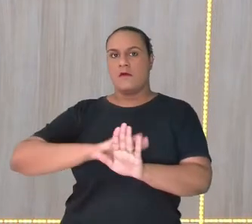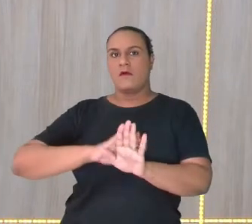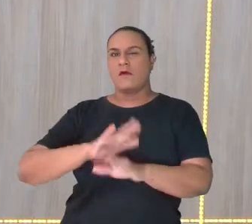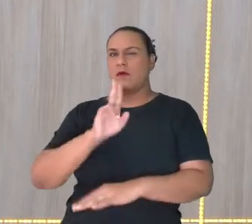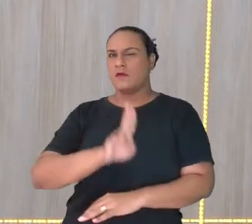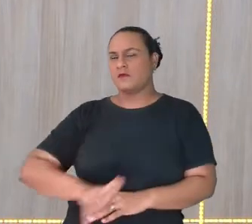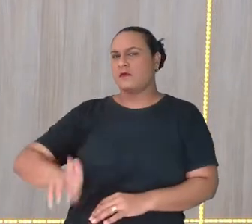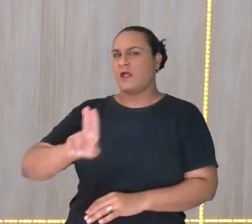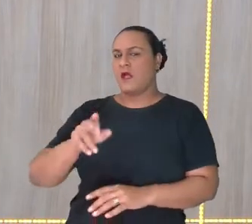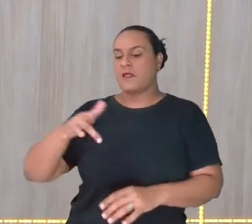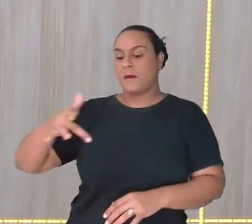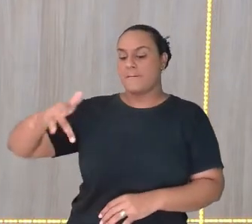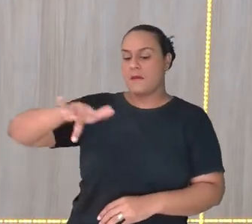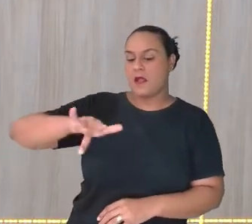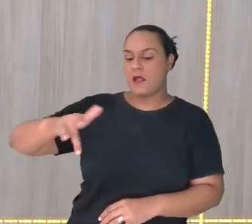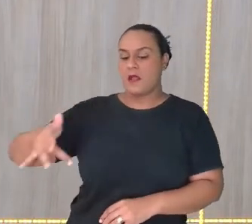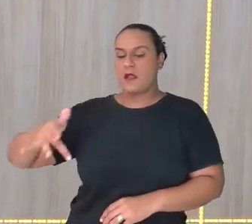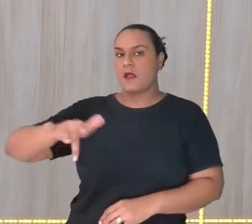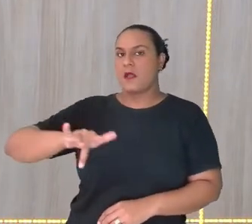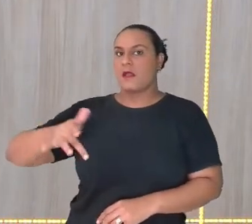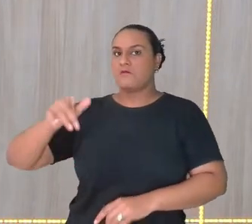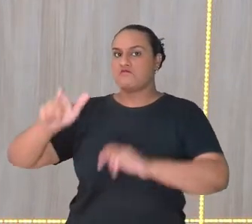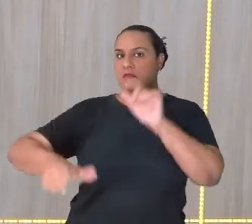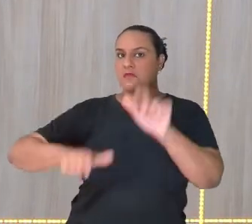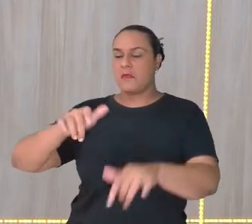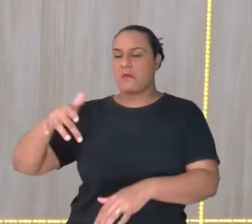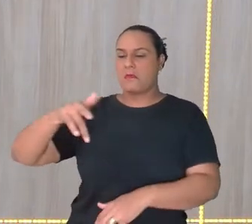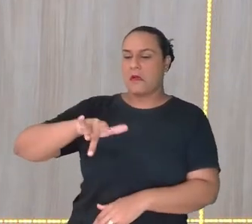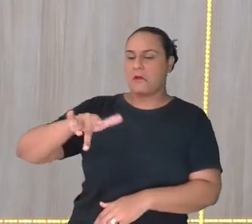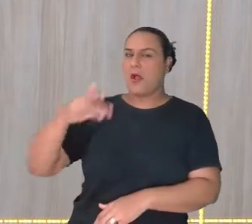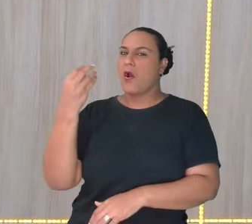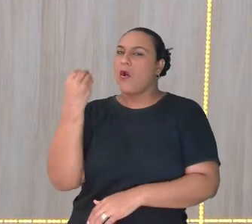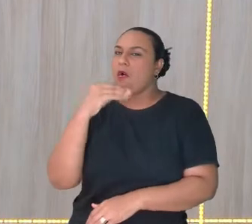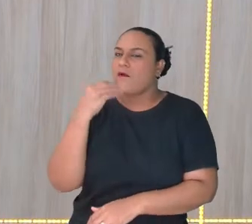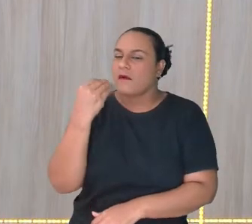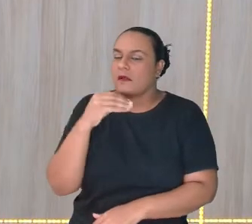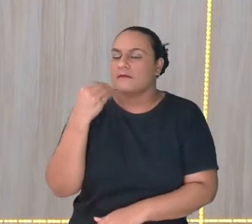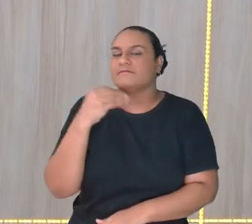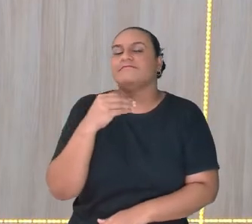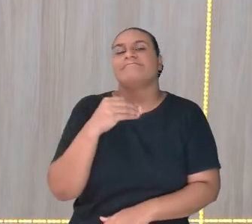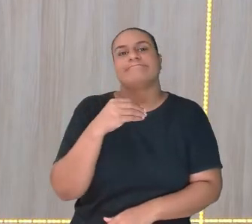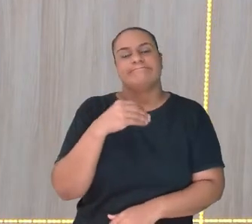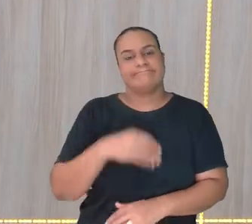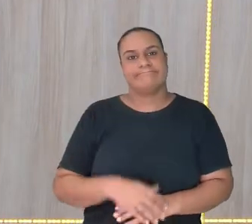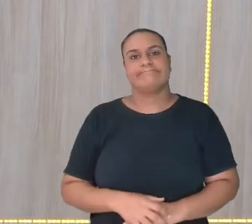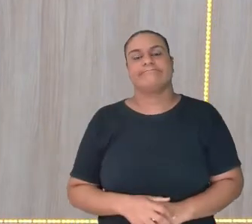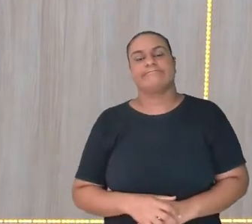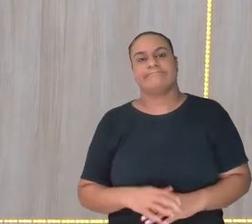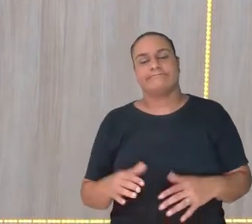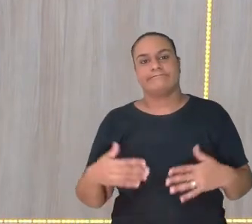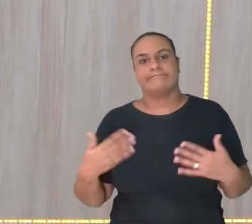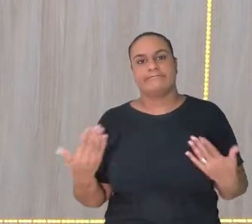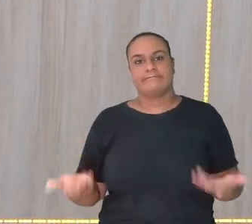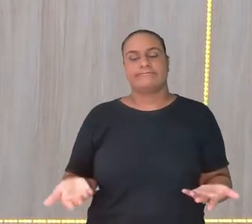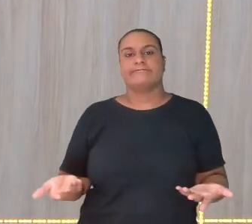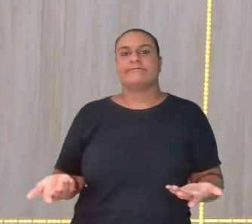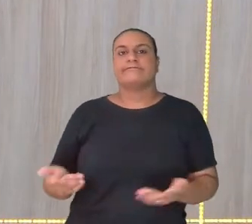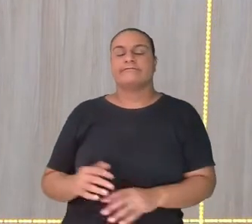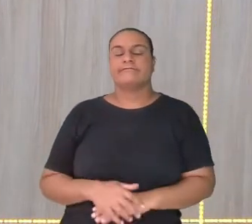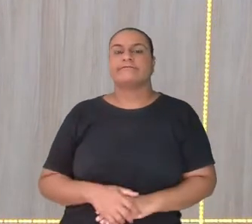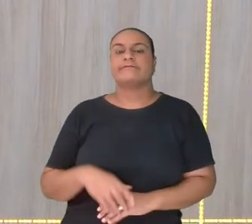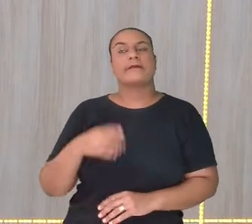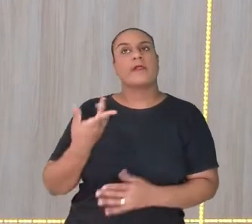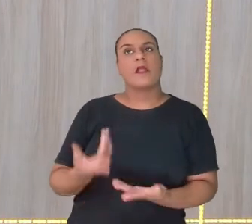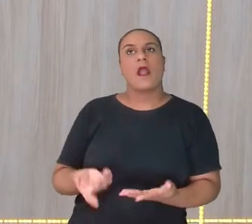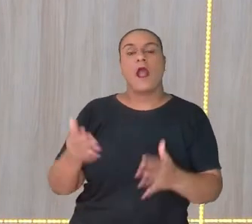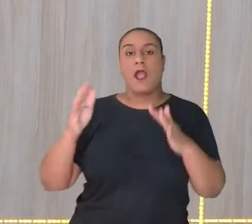forma a manipular as pessoas, certo? Então, uma vez, né,